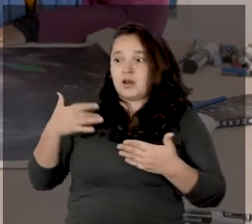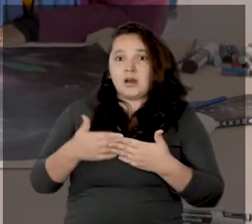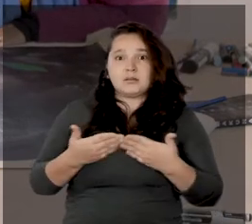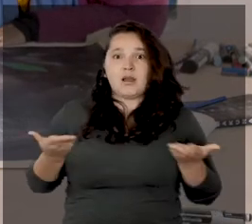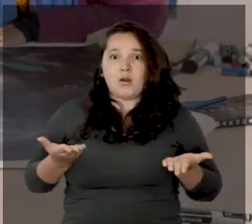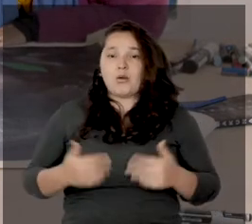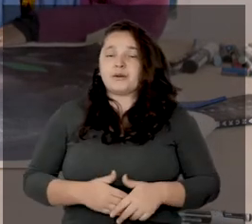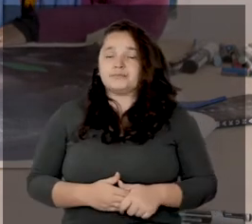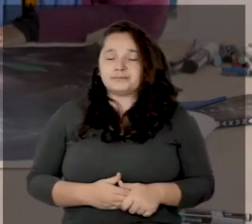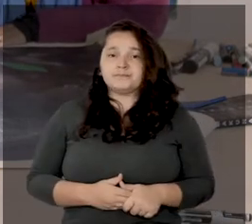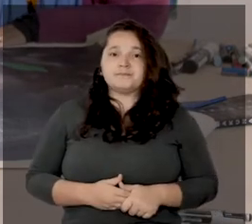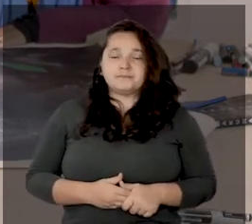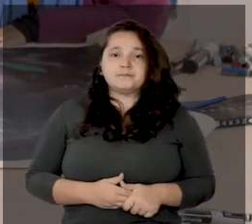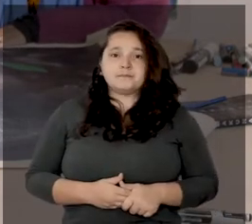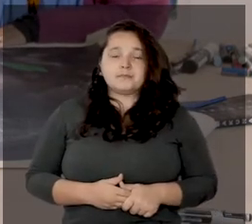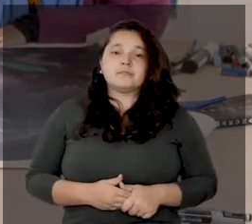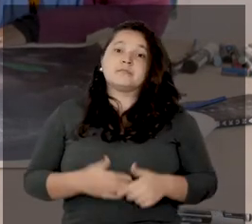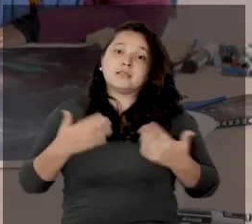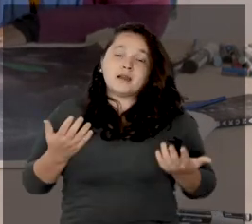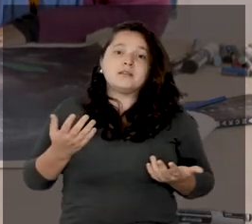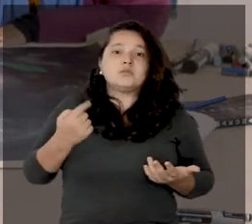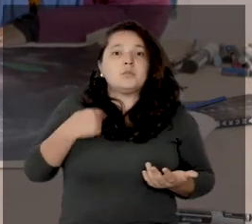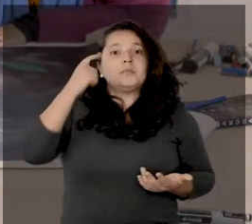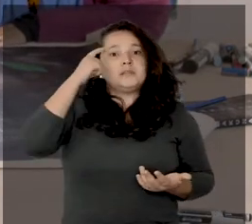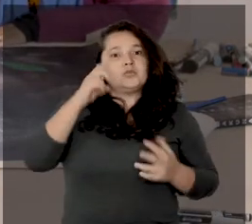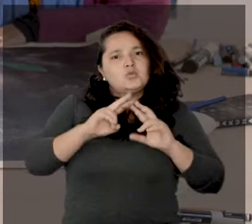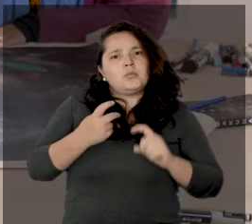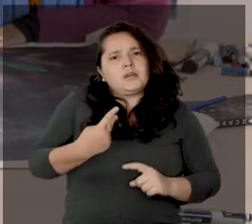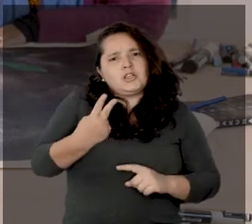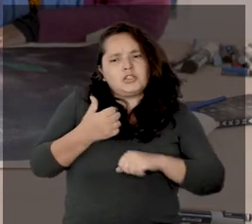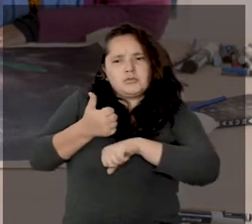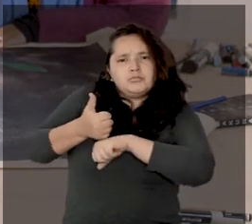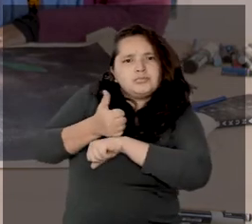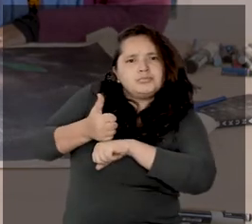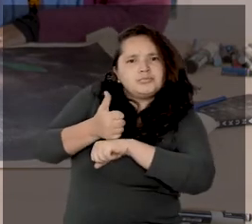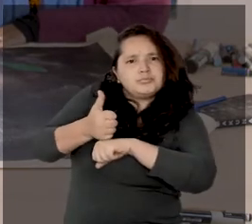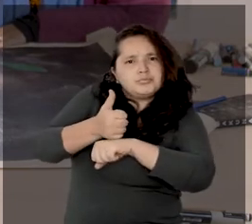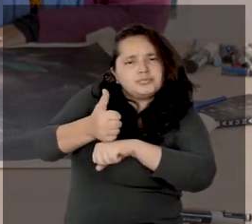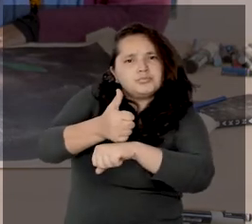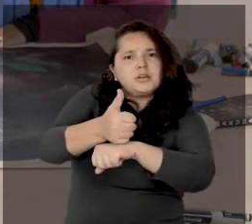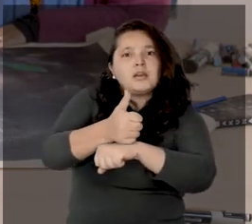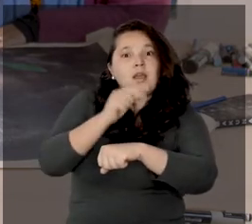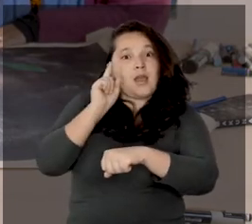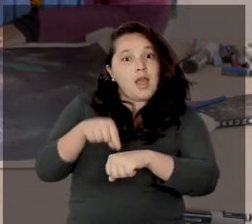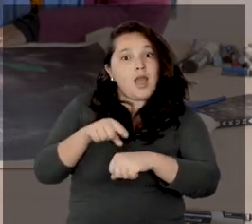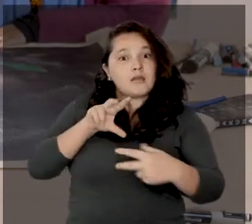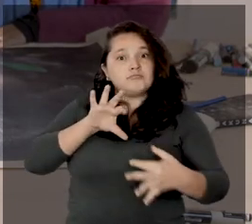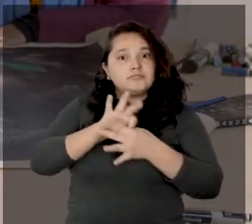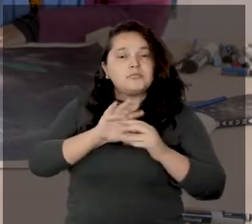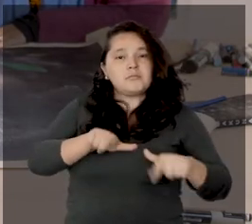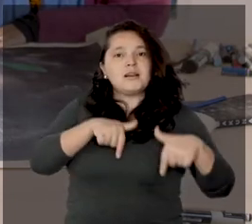né? Pensando justamente a nossa estrada também, muito como uma militância, né?